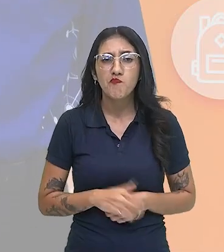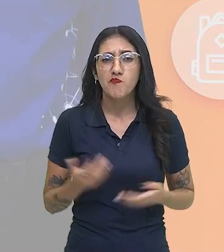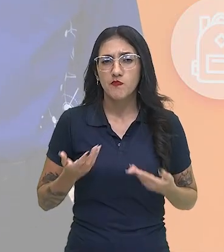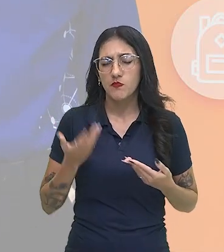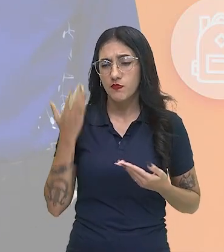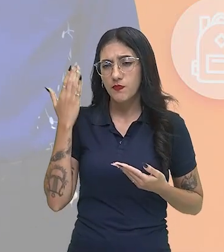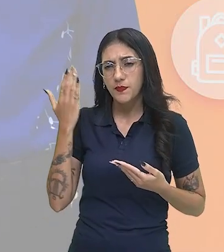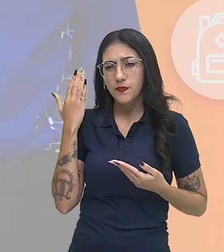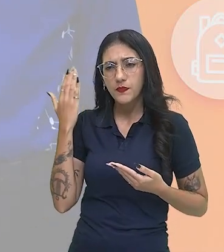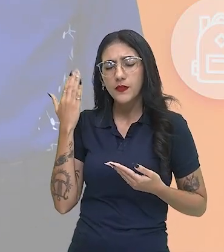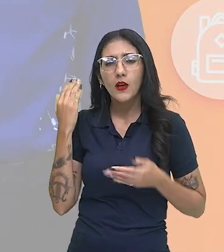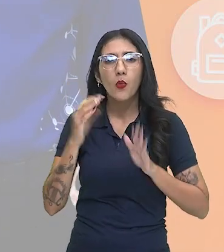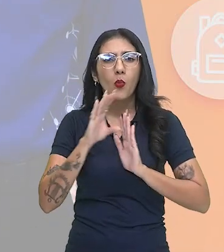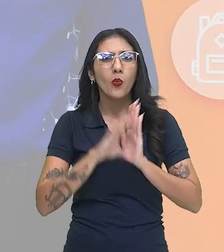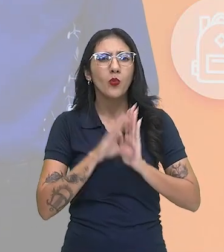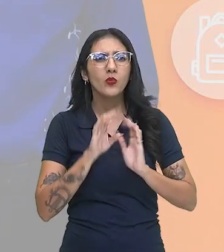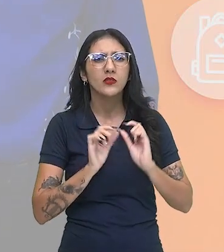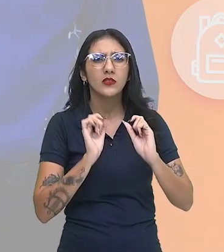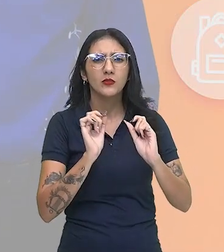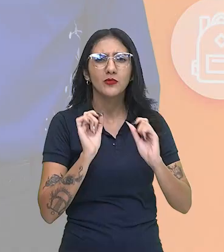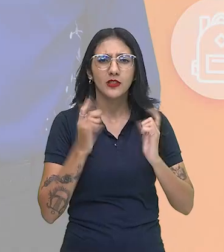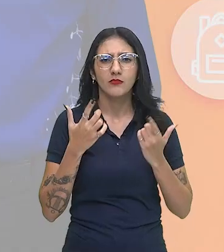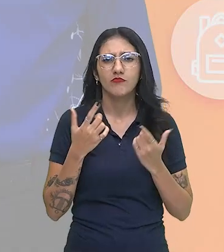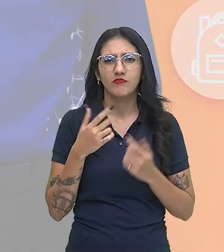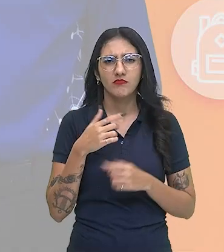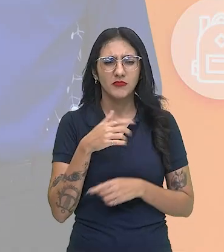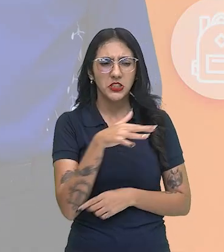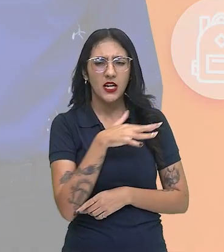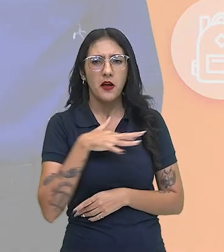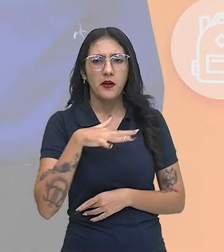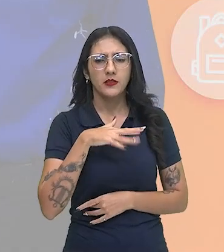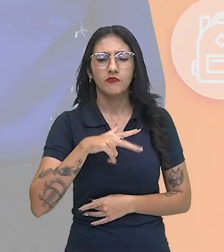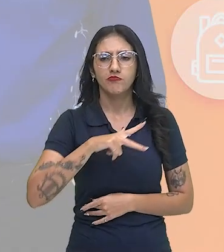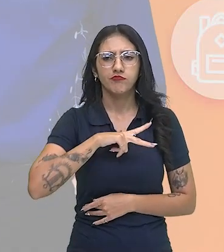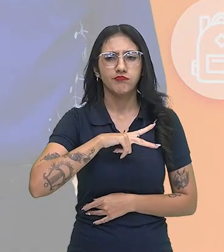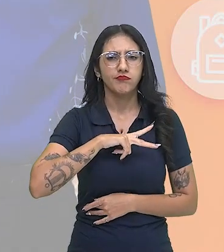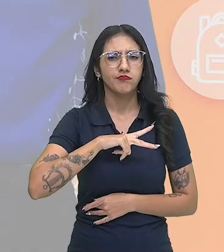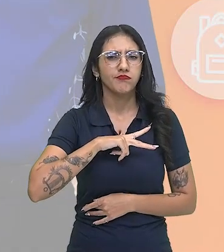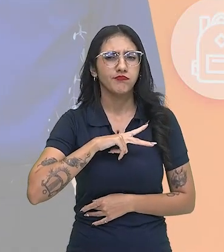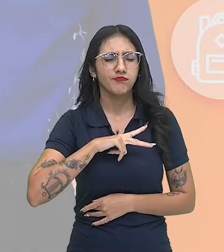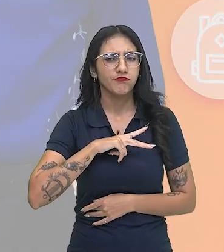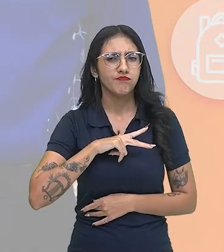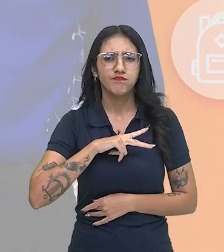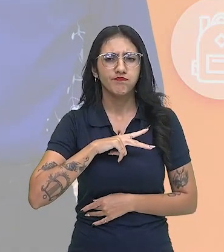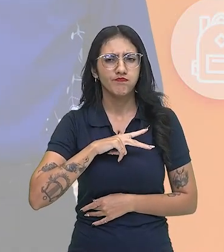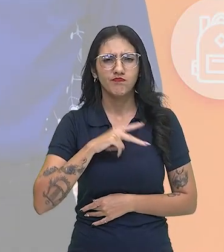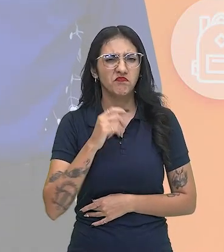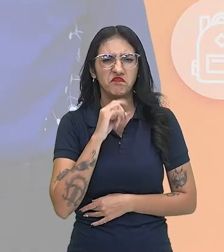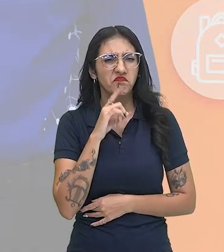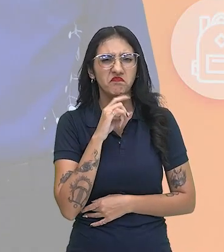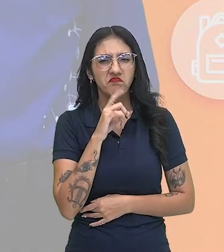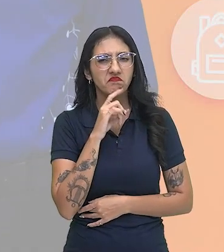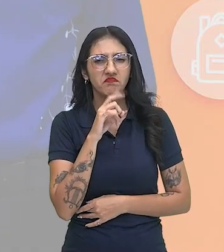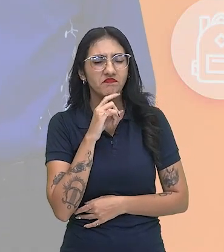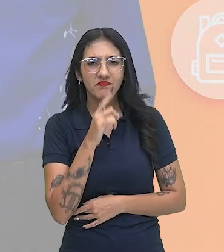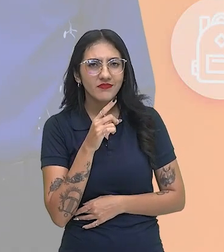época o conceito de propriedade privada era abstrato aqui na Amazônia e também